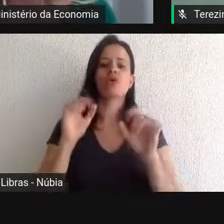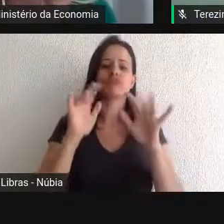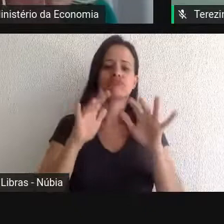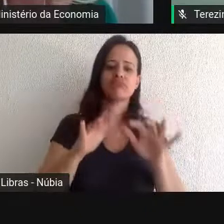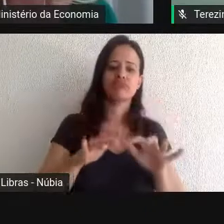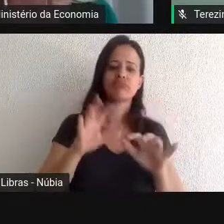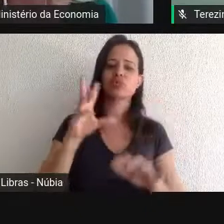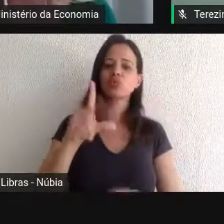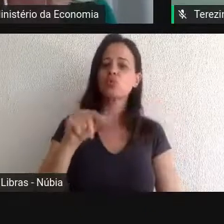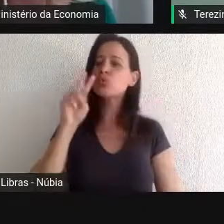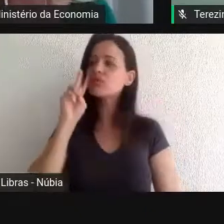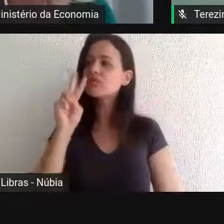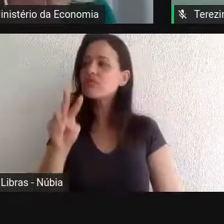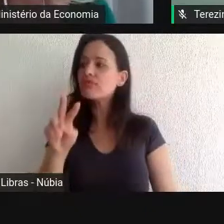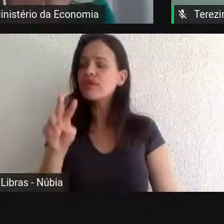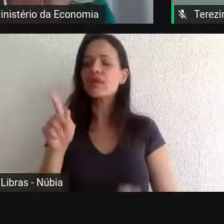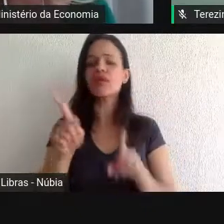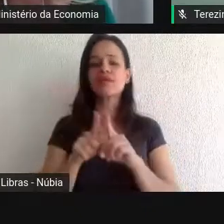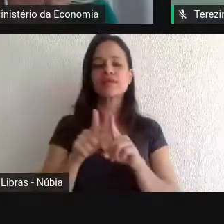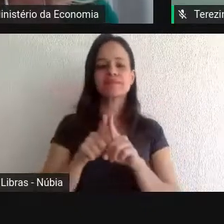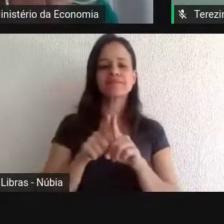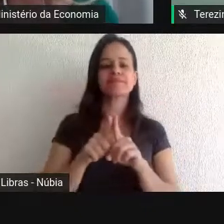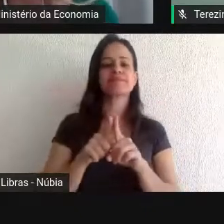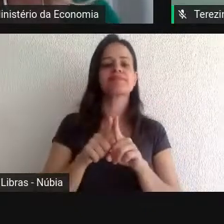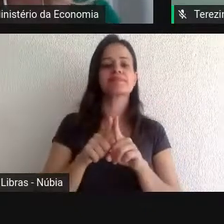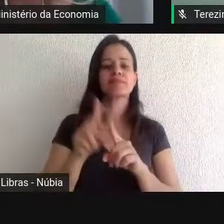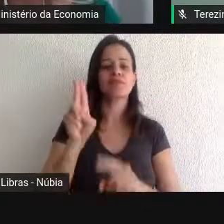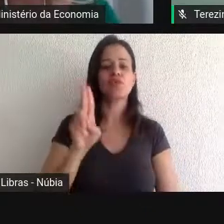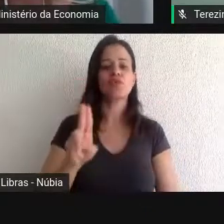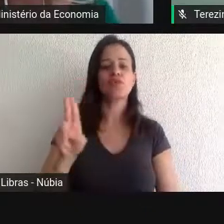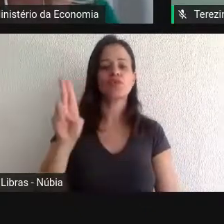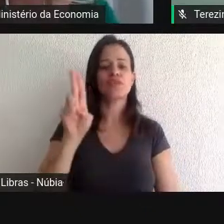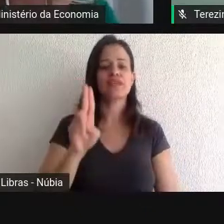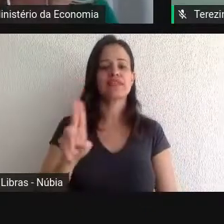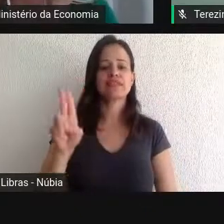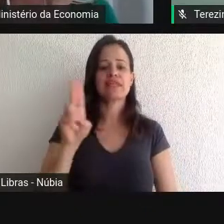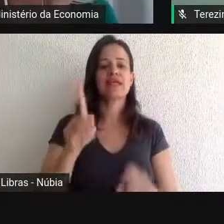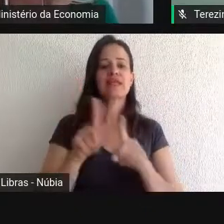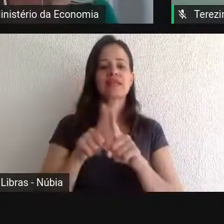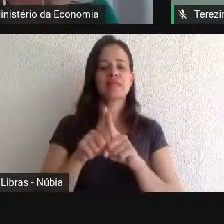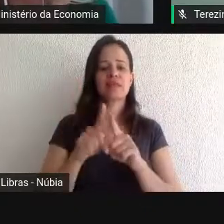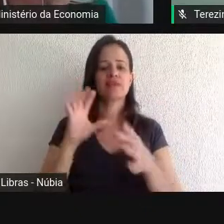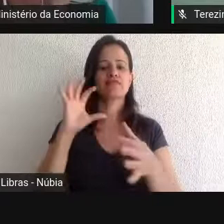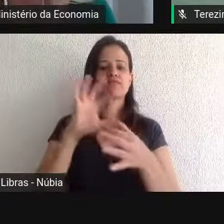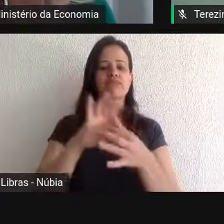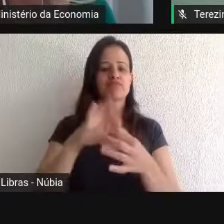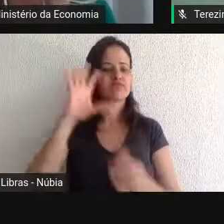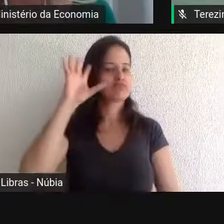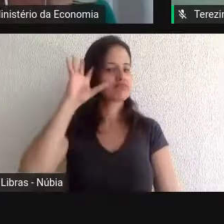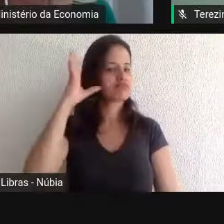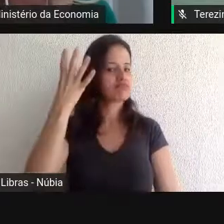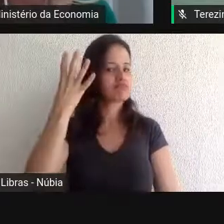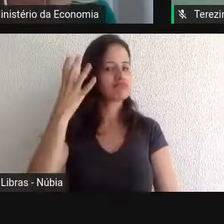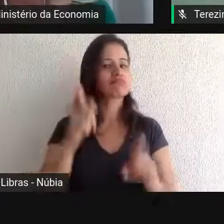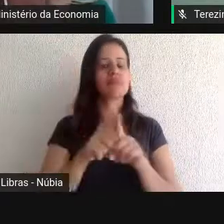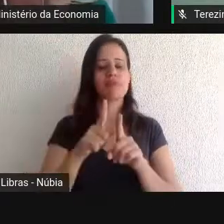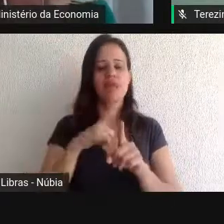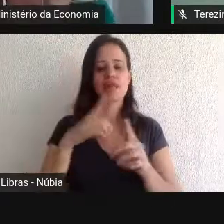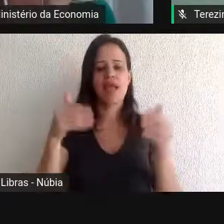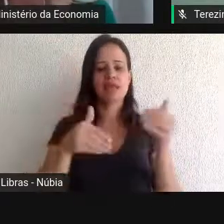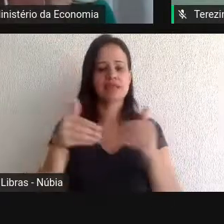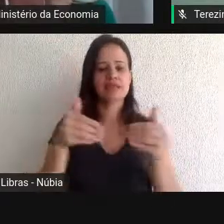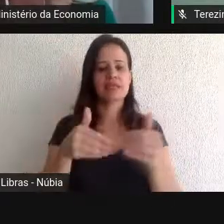vão ter um olhar sobre isso, as universidades contribuem com a tomada de decisão e todos têm acesso a isso.